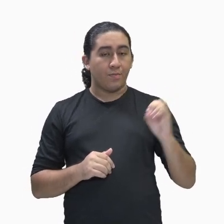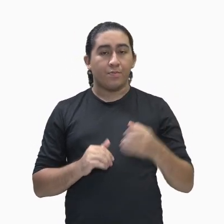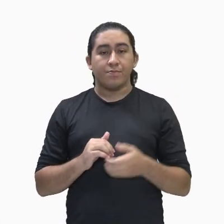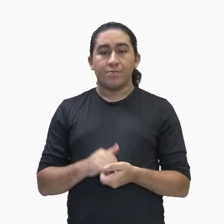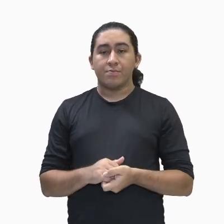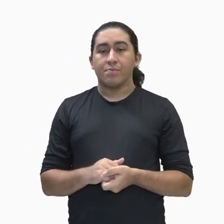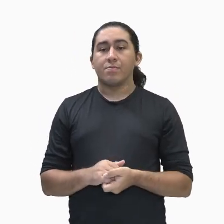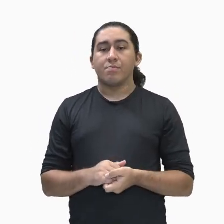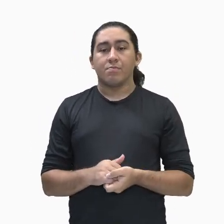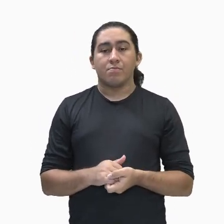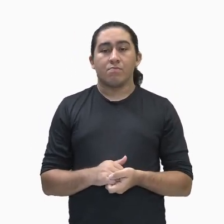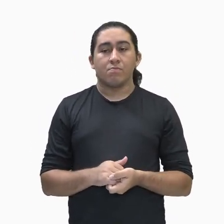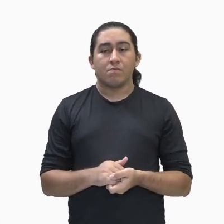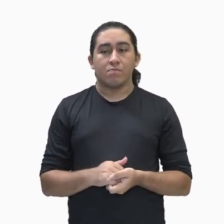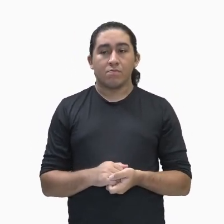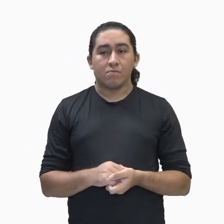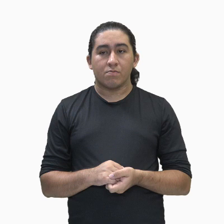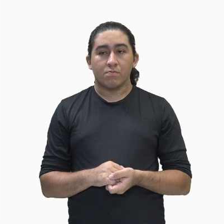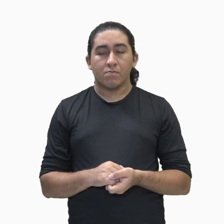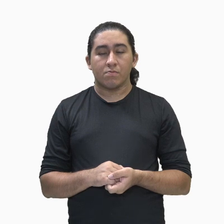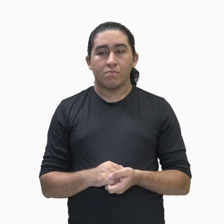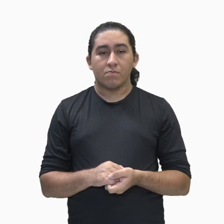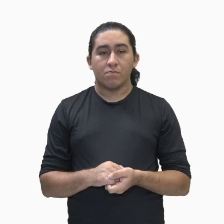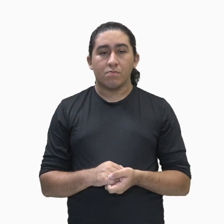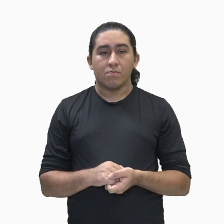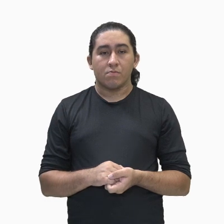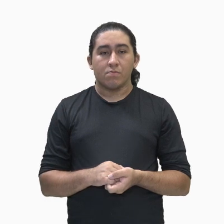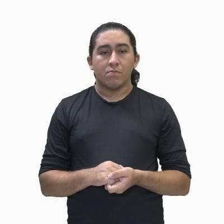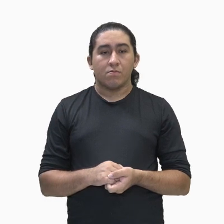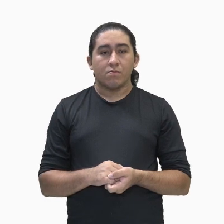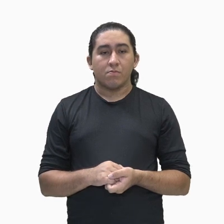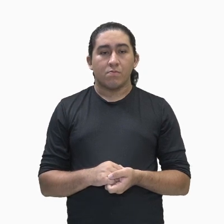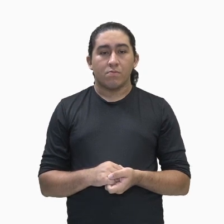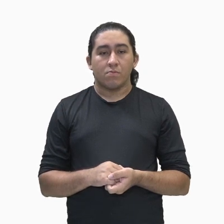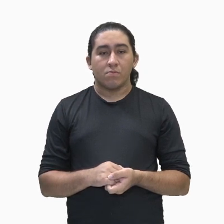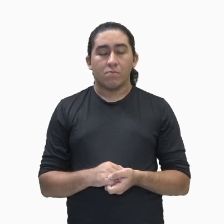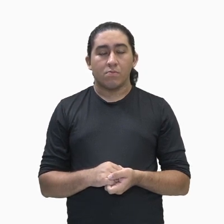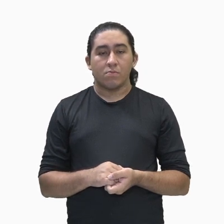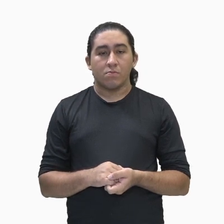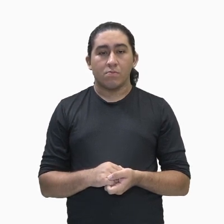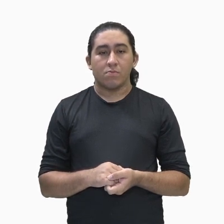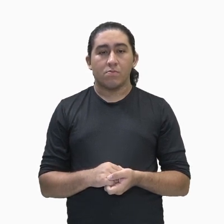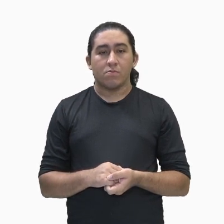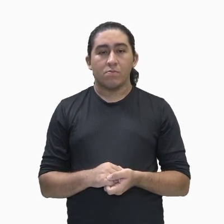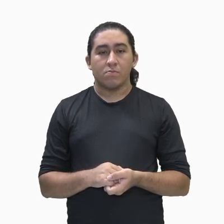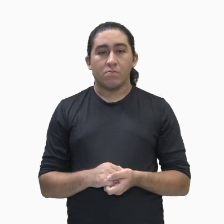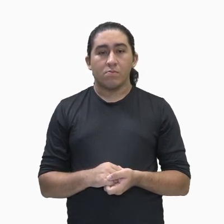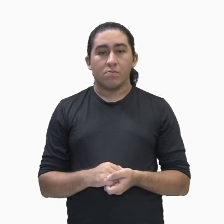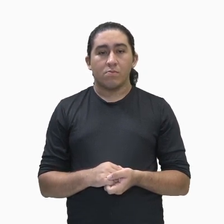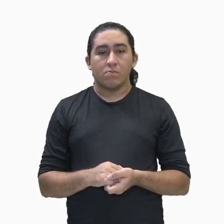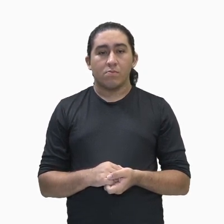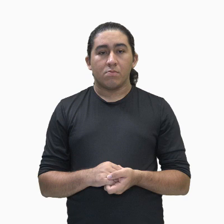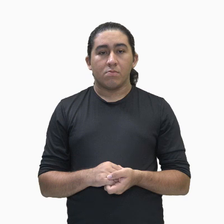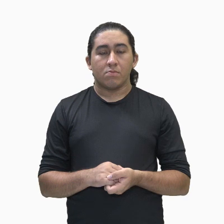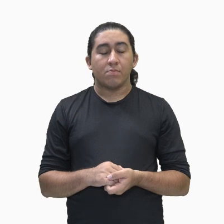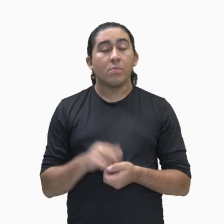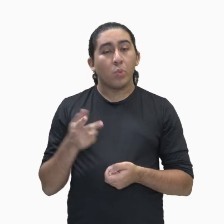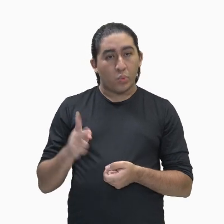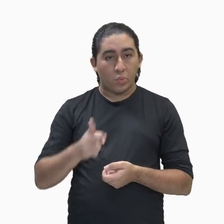mais vocabulário um pouquinho mais específico, né? Em relação a relacionamentos, né? Ok? Então, vamos ver mais um pouquinho